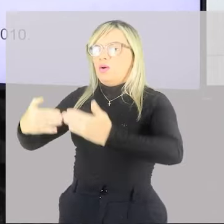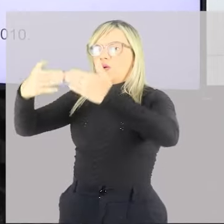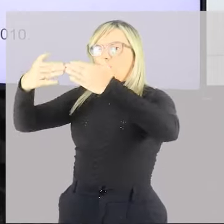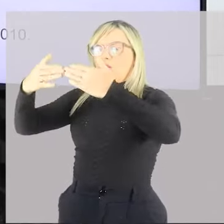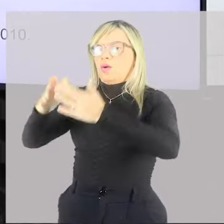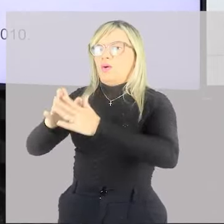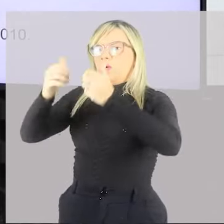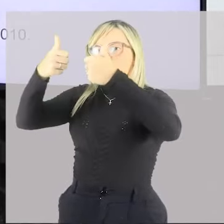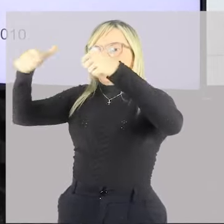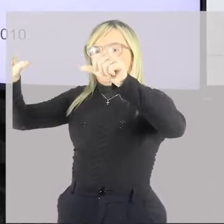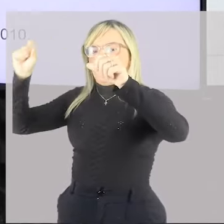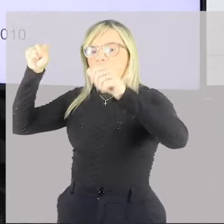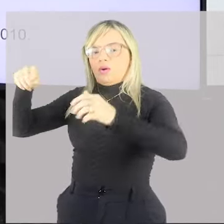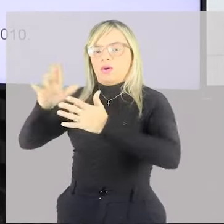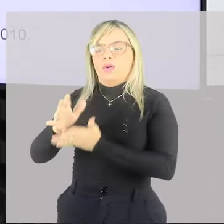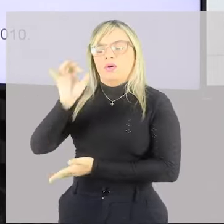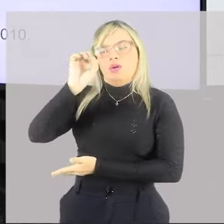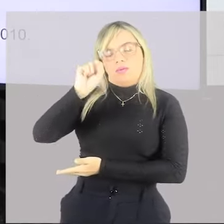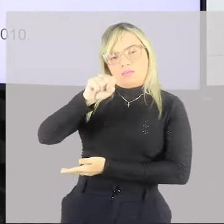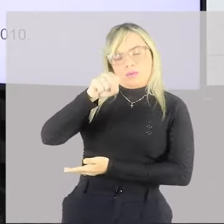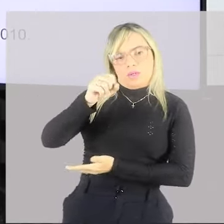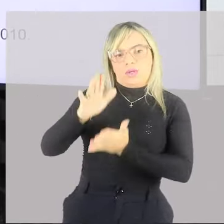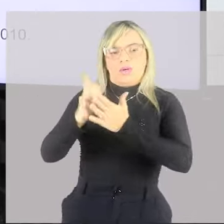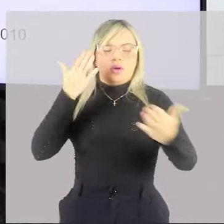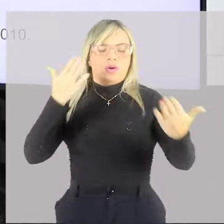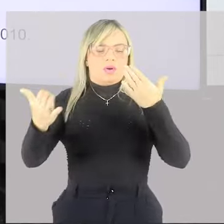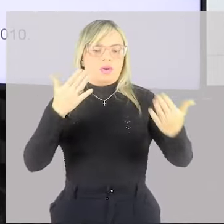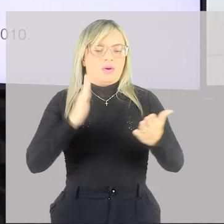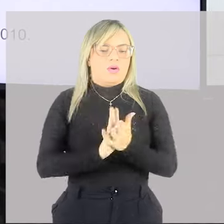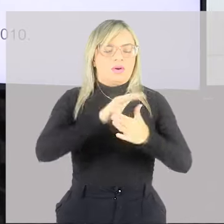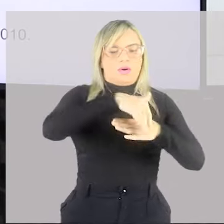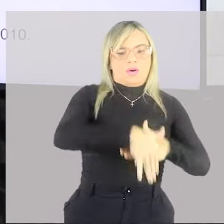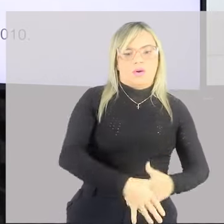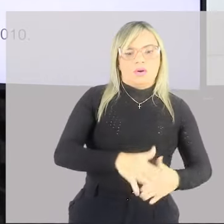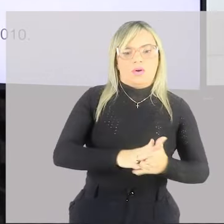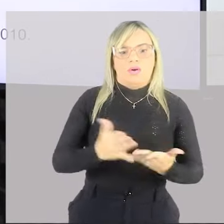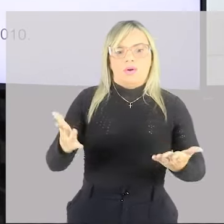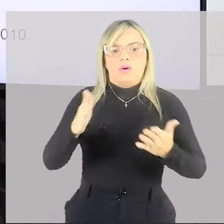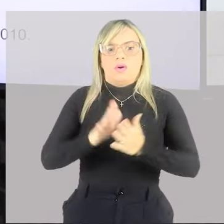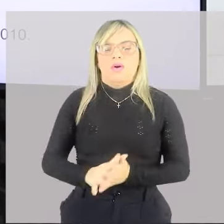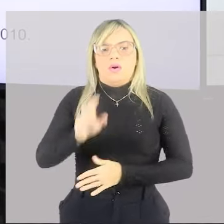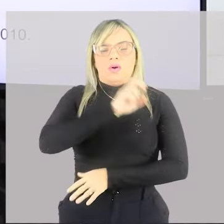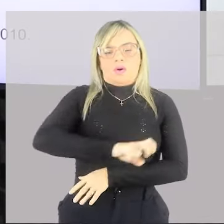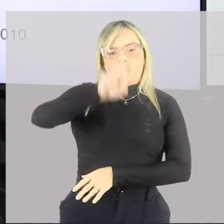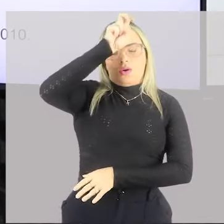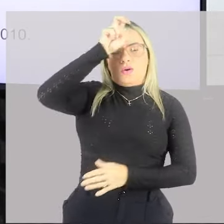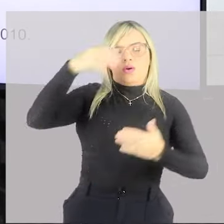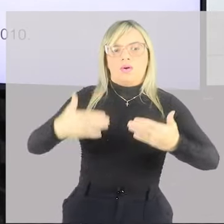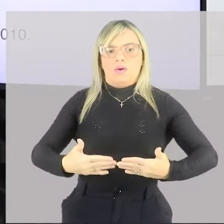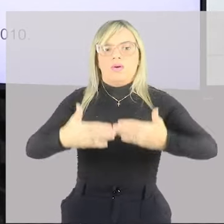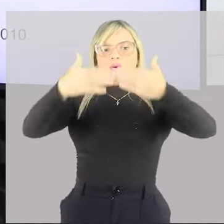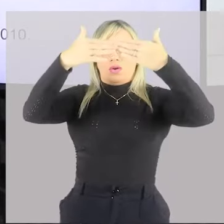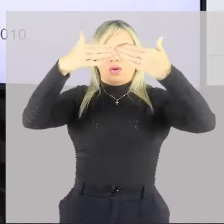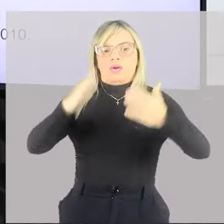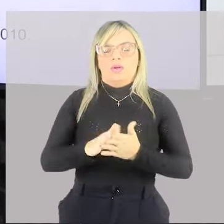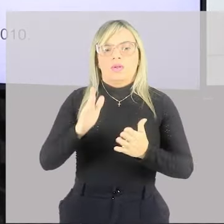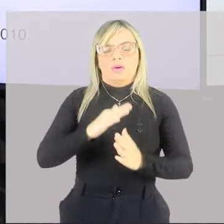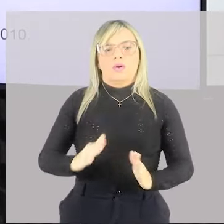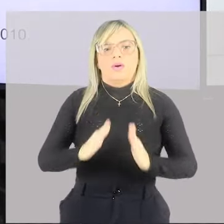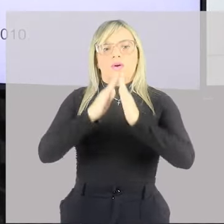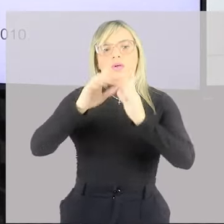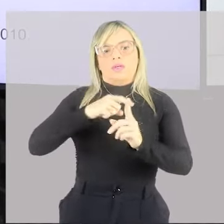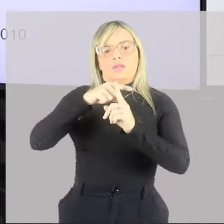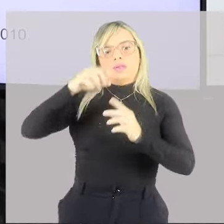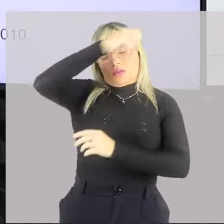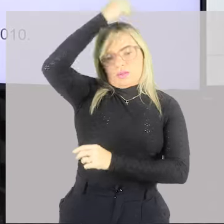arte pré-histórica com certeza professor no Egito Eles faziam isso nas paredes dos templos né na Mesopotâmia se faziam pinturas